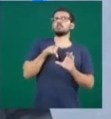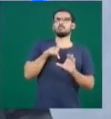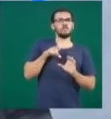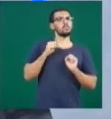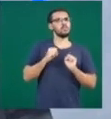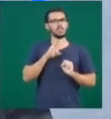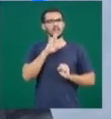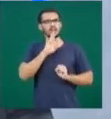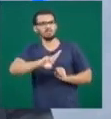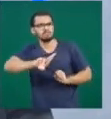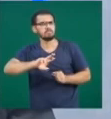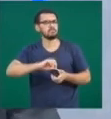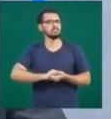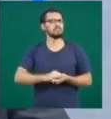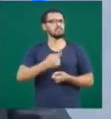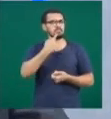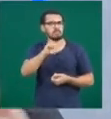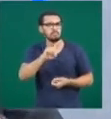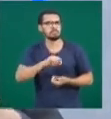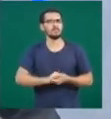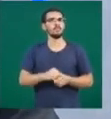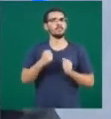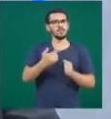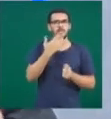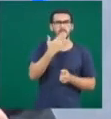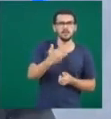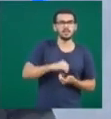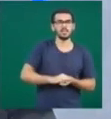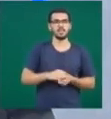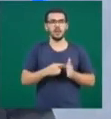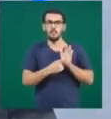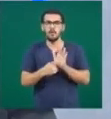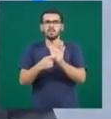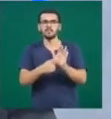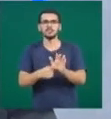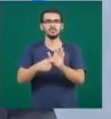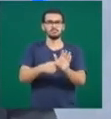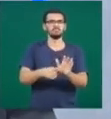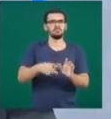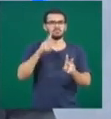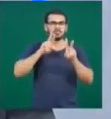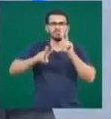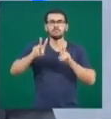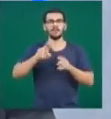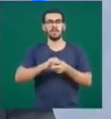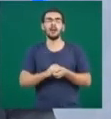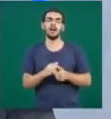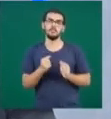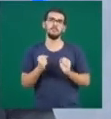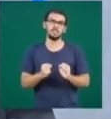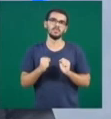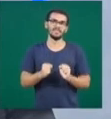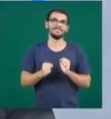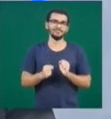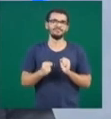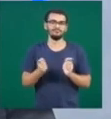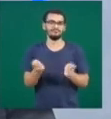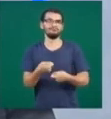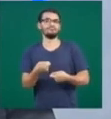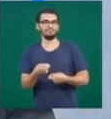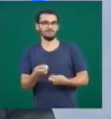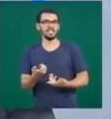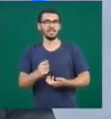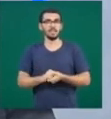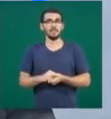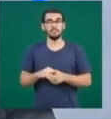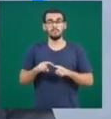ele pedia, e ali levando as provas, ele conseguia alguma coisa. Hoje em dia, tem que se levar em consideração a seguinte